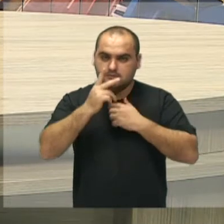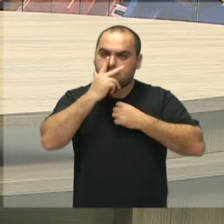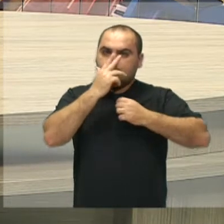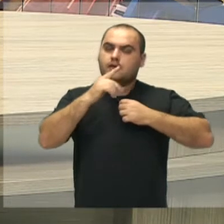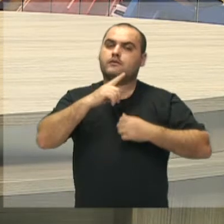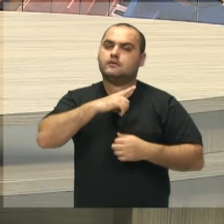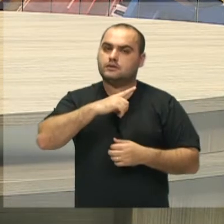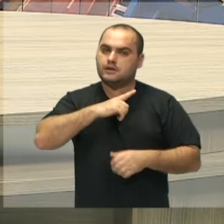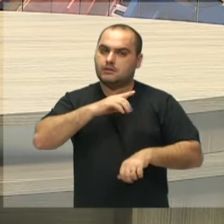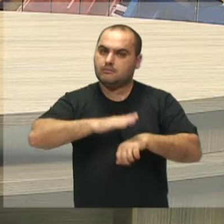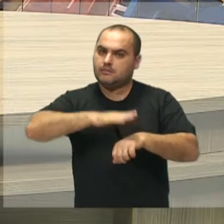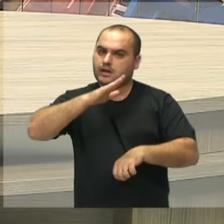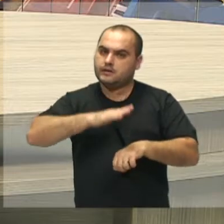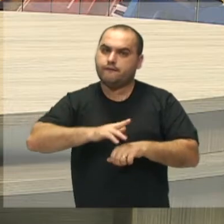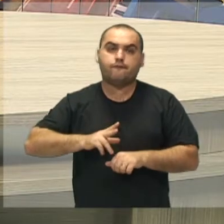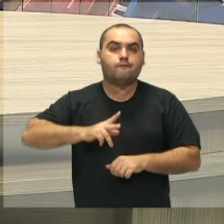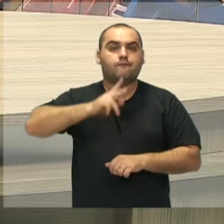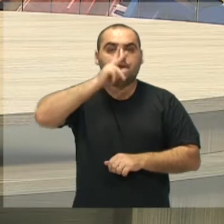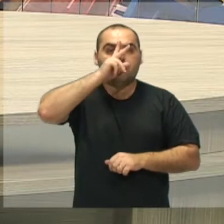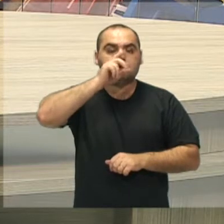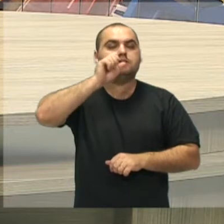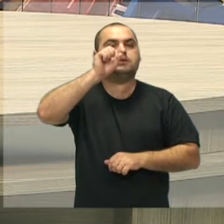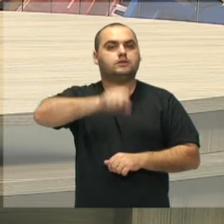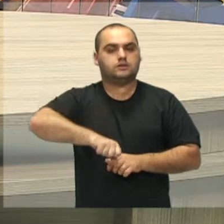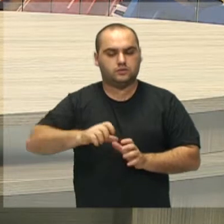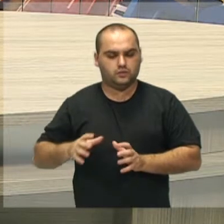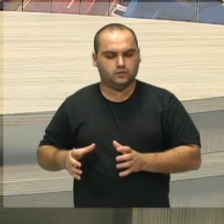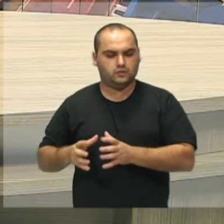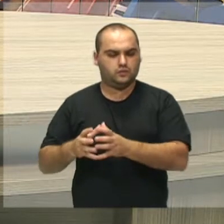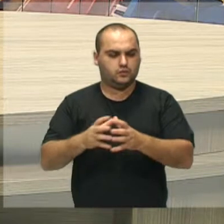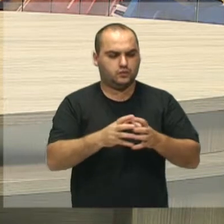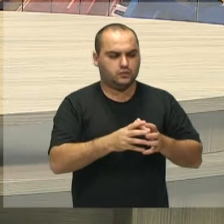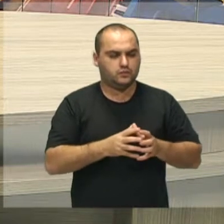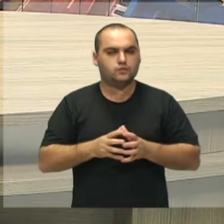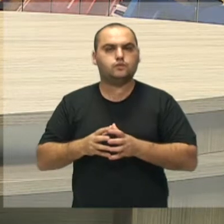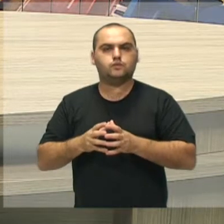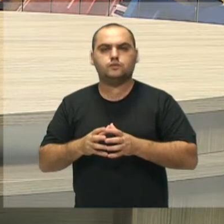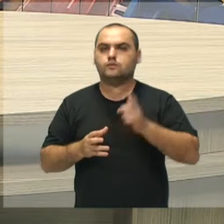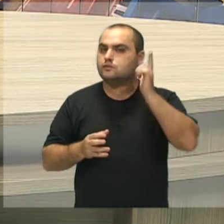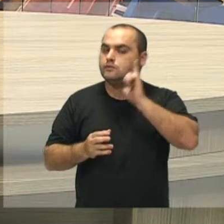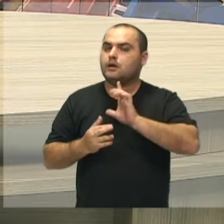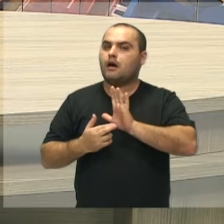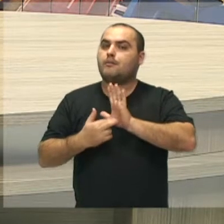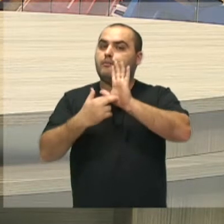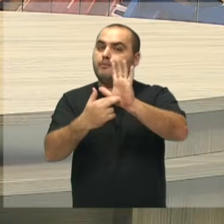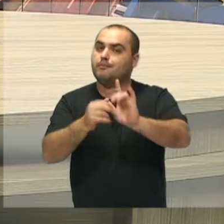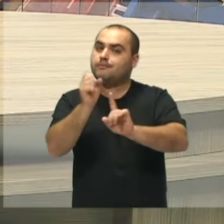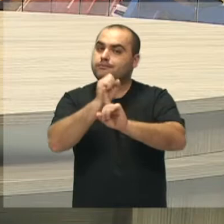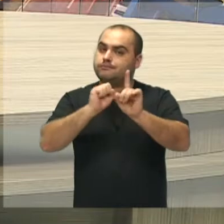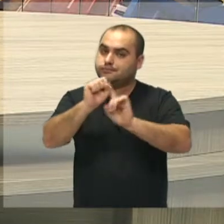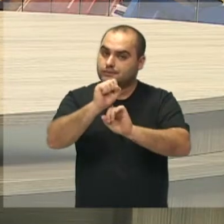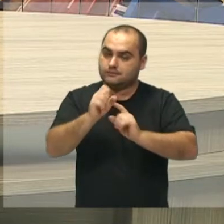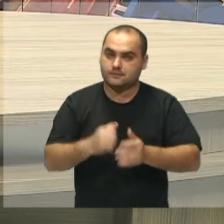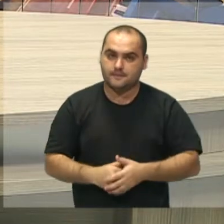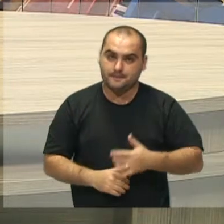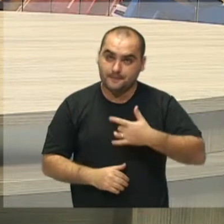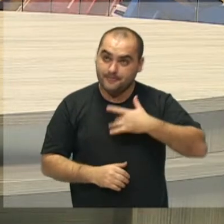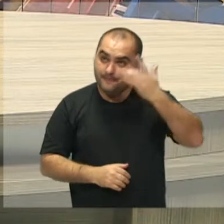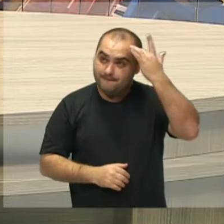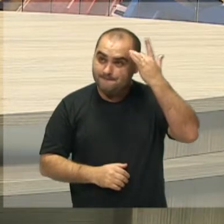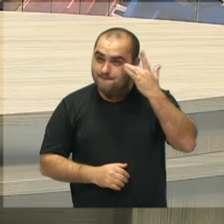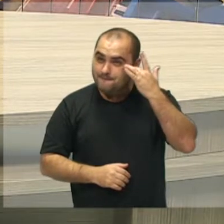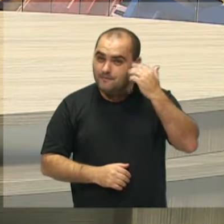configuração um pouco mais fortificada para esse conjunto de representação social. Acho agora, Maurício,